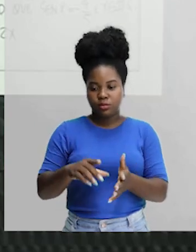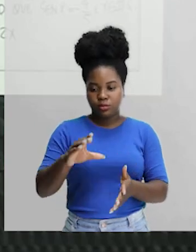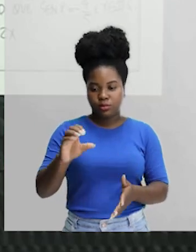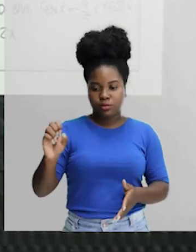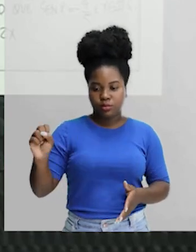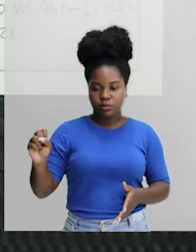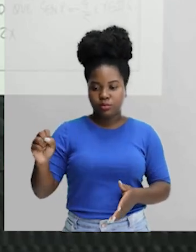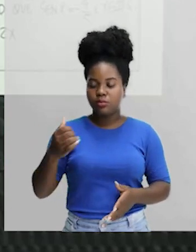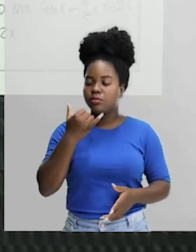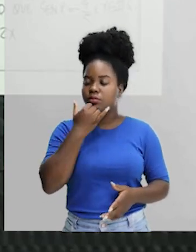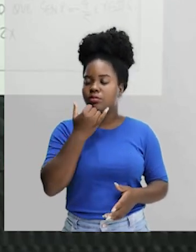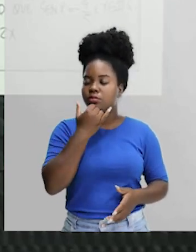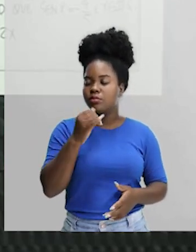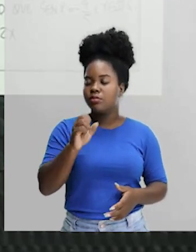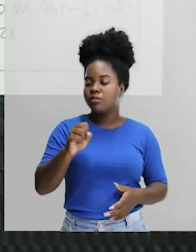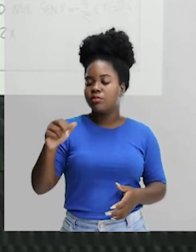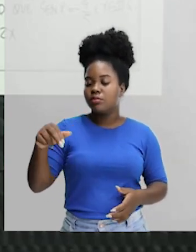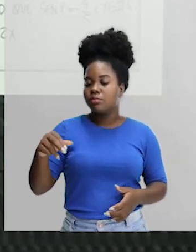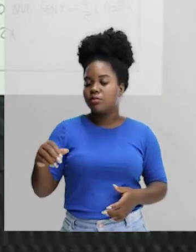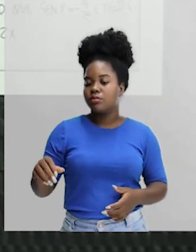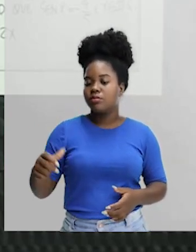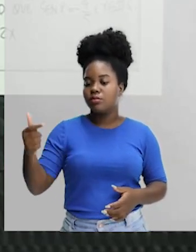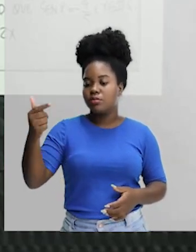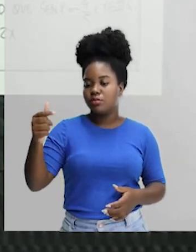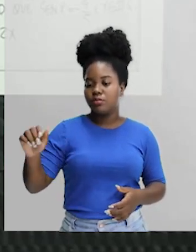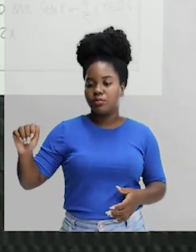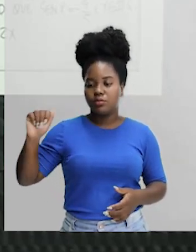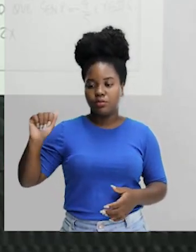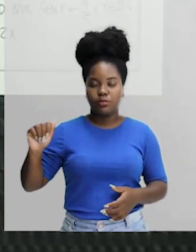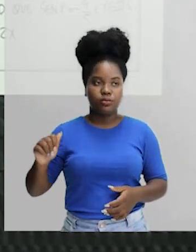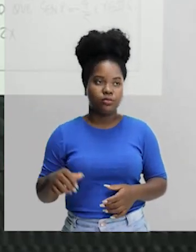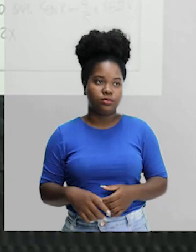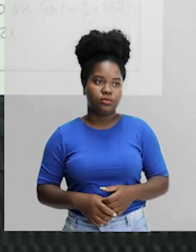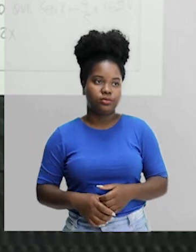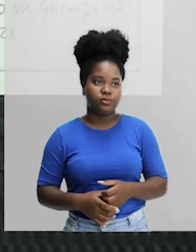menos o seno ao quadrado de A.